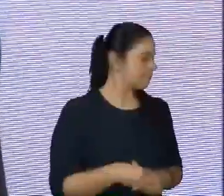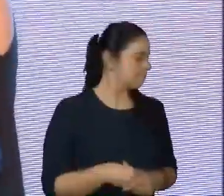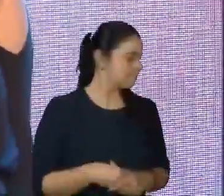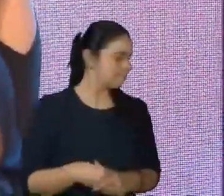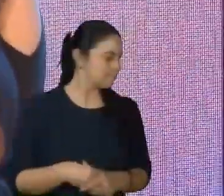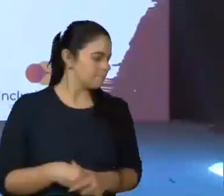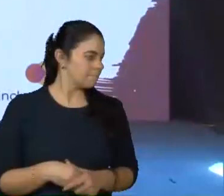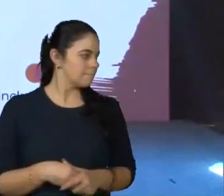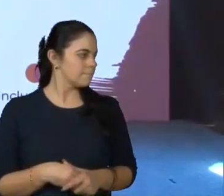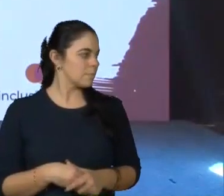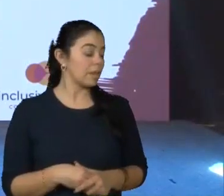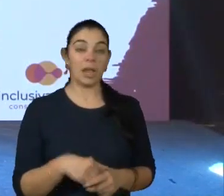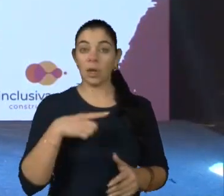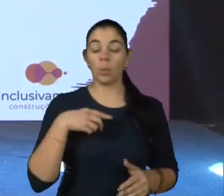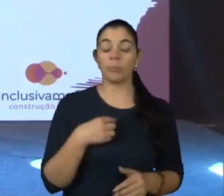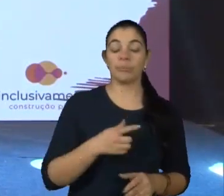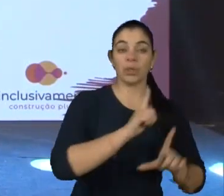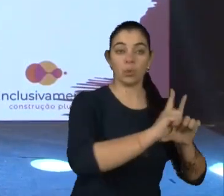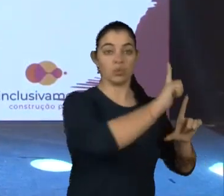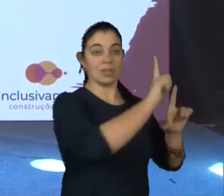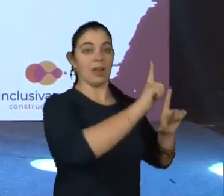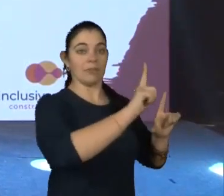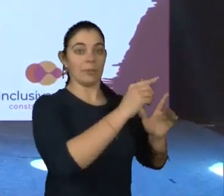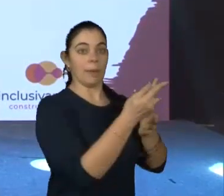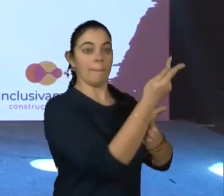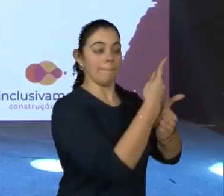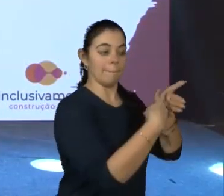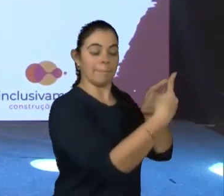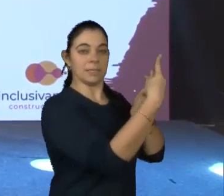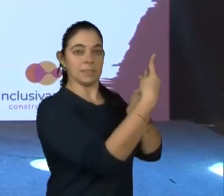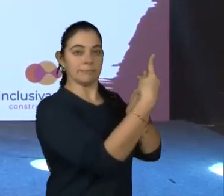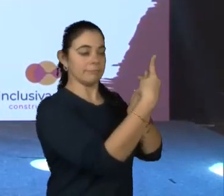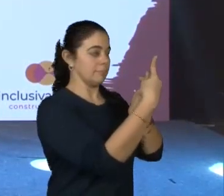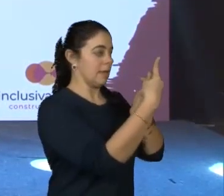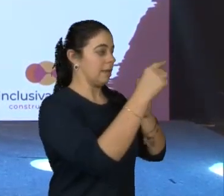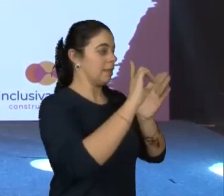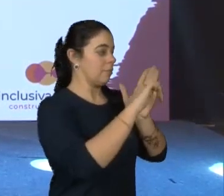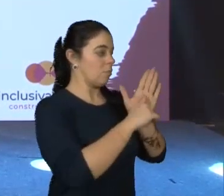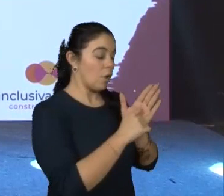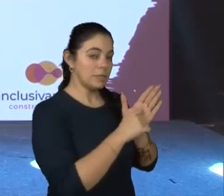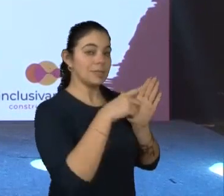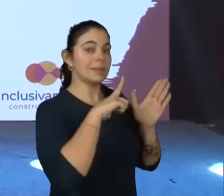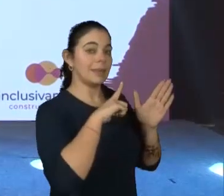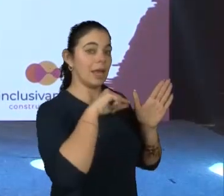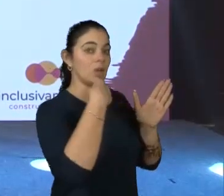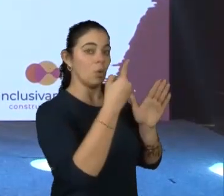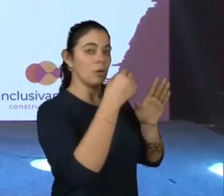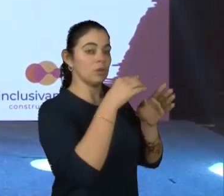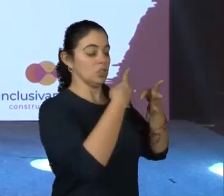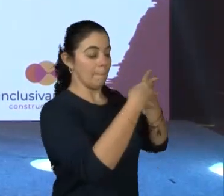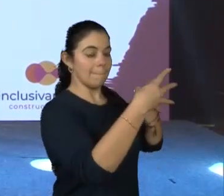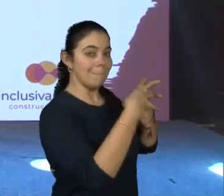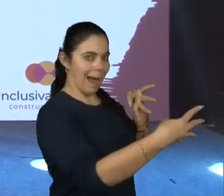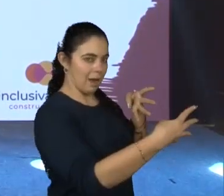lá? Os gráficos são em pizza, formato de pizza. Depois vem dois gráficos em formato de barras.